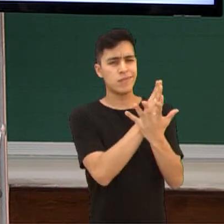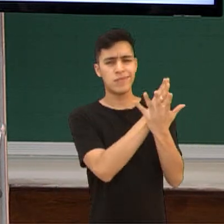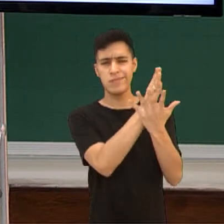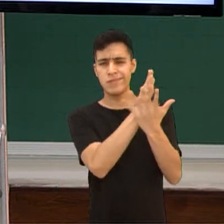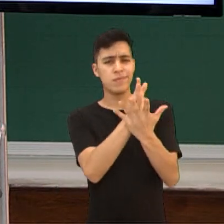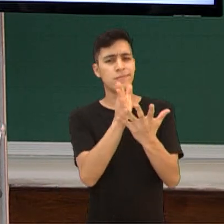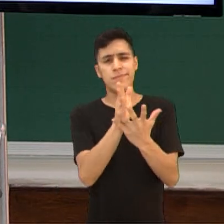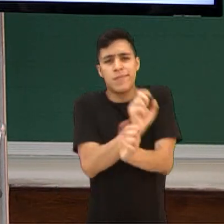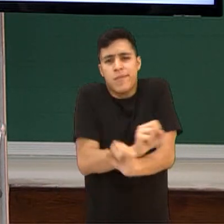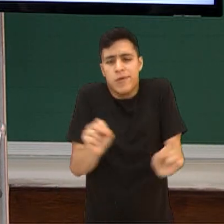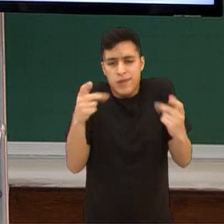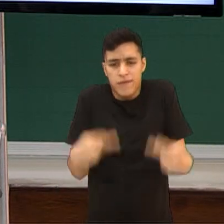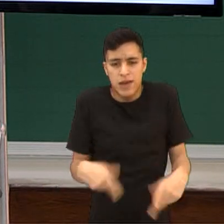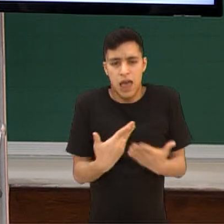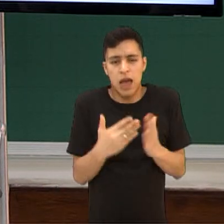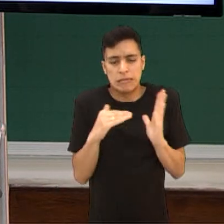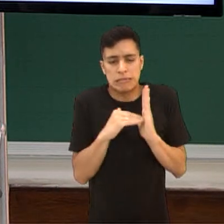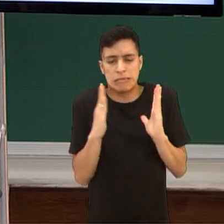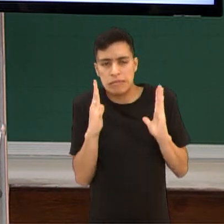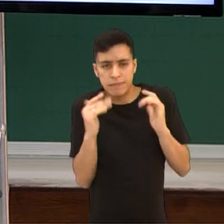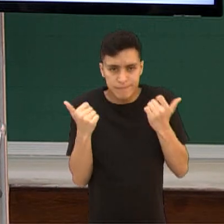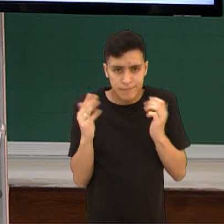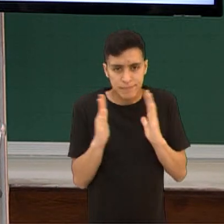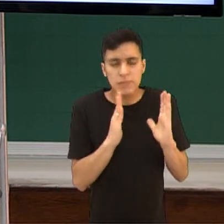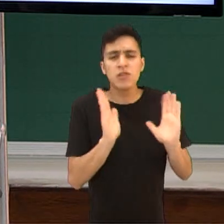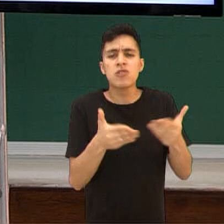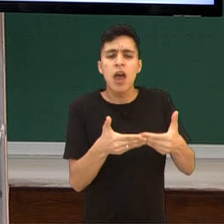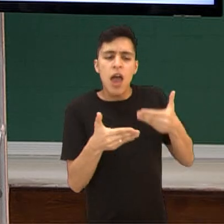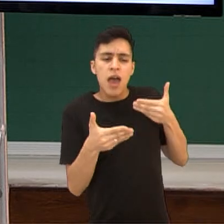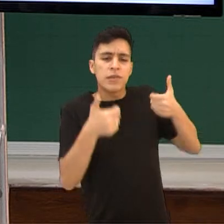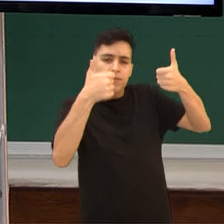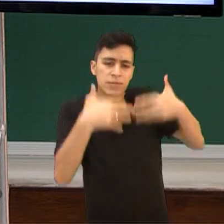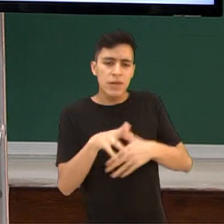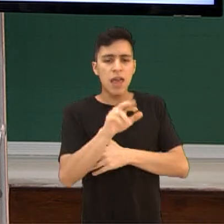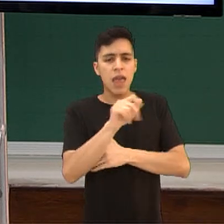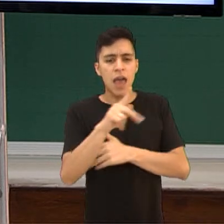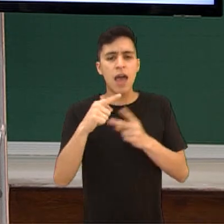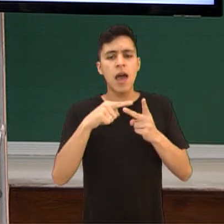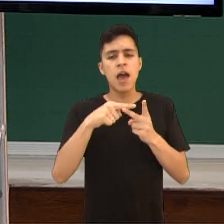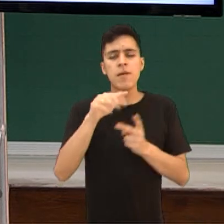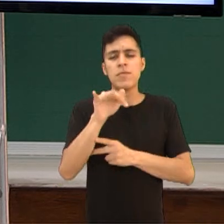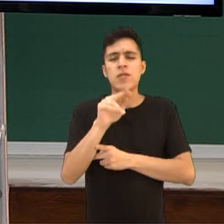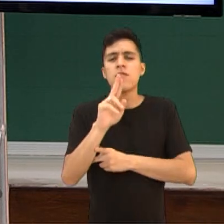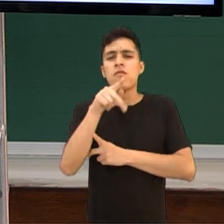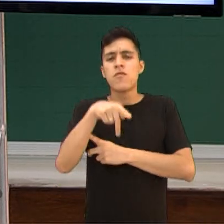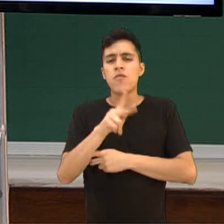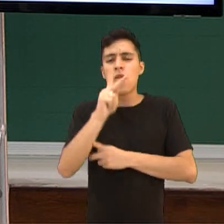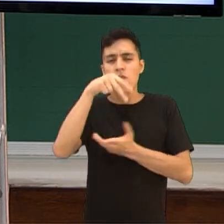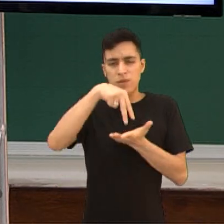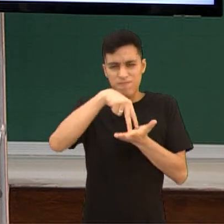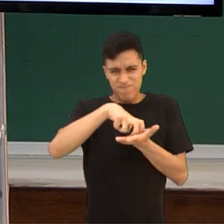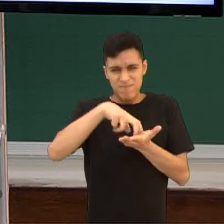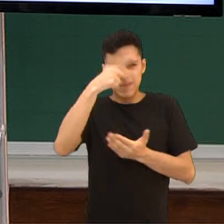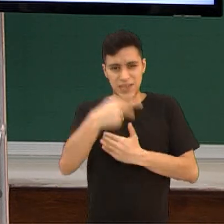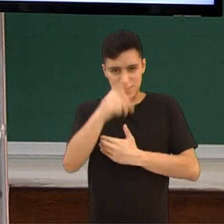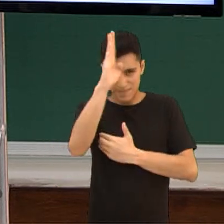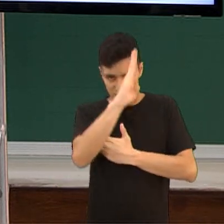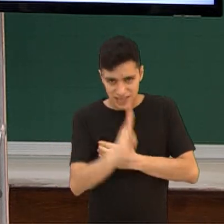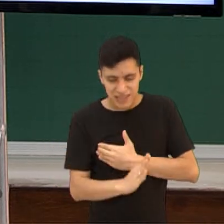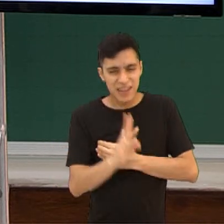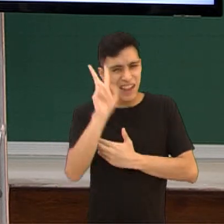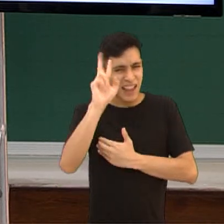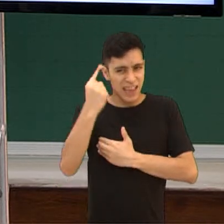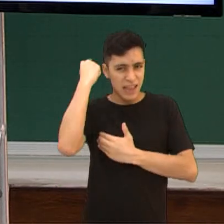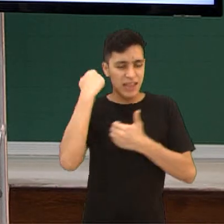acabar não tendo tempo para falar na aula. A gente também já falou um pouquinho do rap e do funk quando a gente falou de música no Brasil, né,